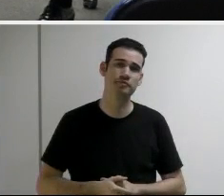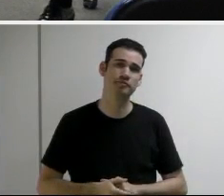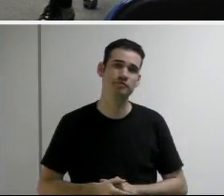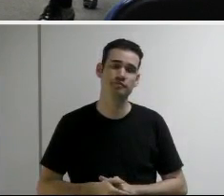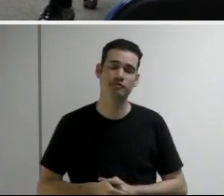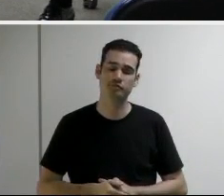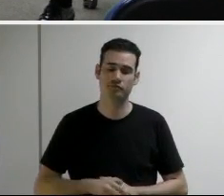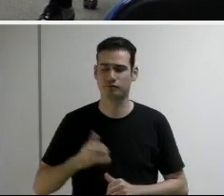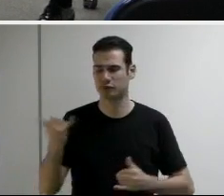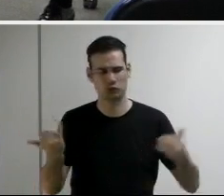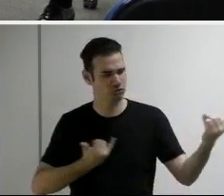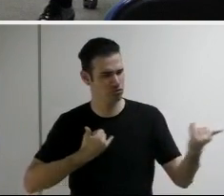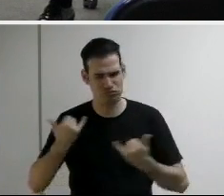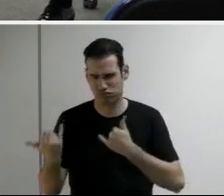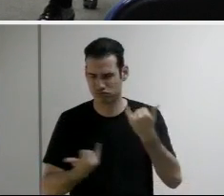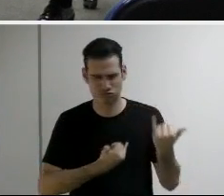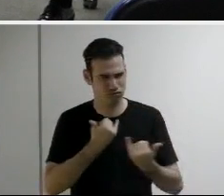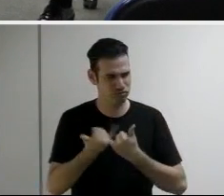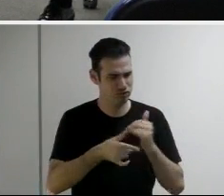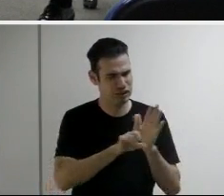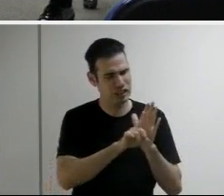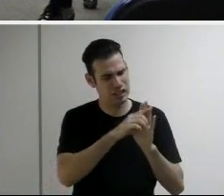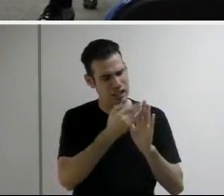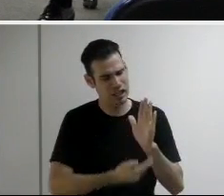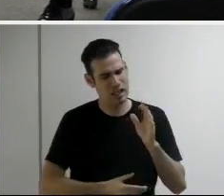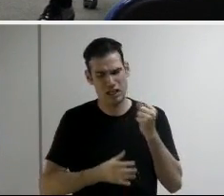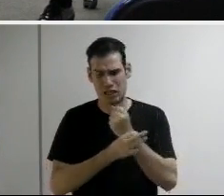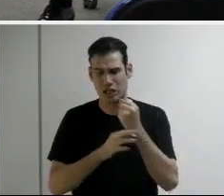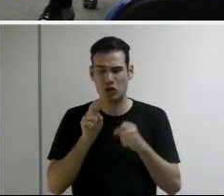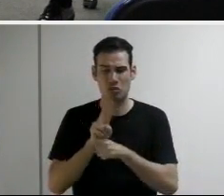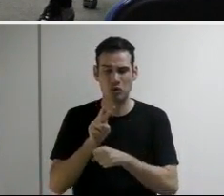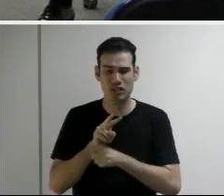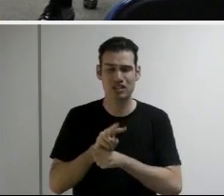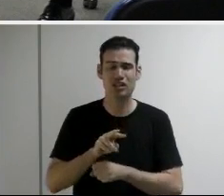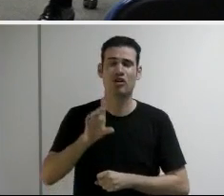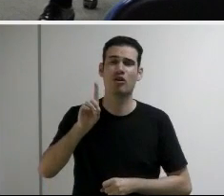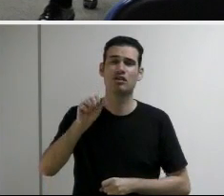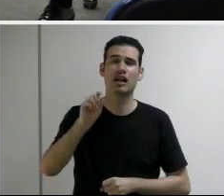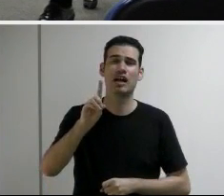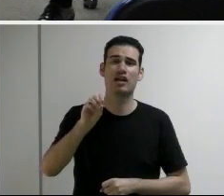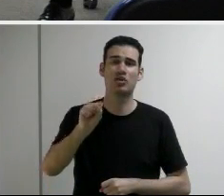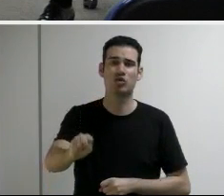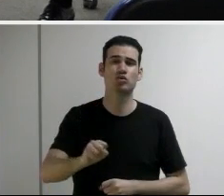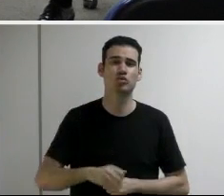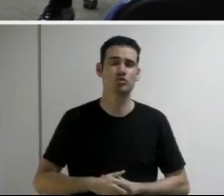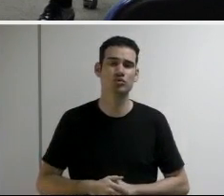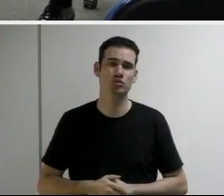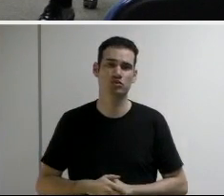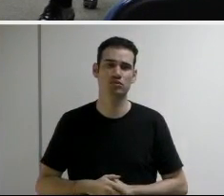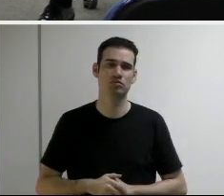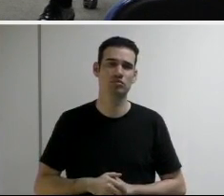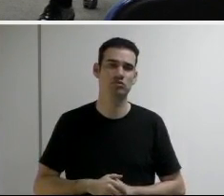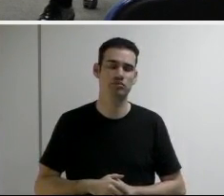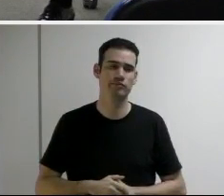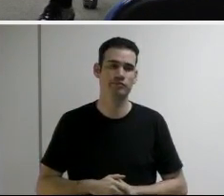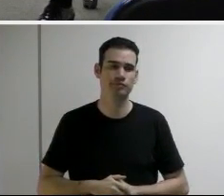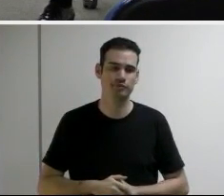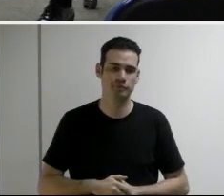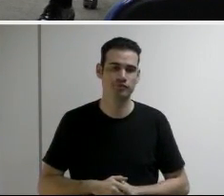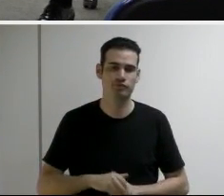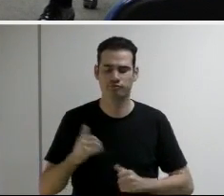de informações. E a Lei de Proteção de Dados, como foi aprovada, ela se dirige ao tratamento de dados, sob qualquer forma, e